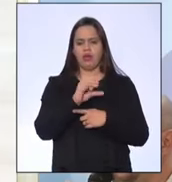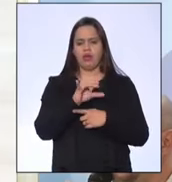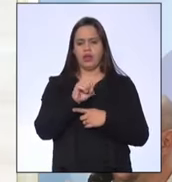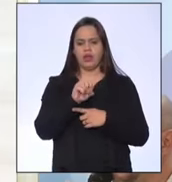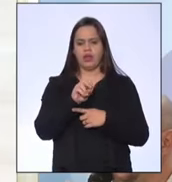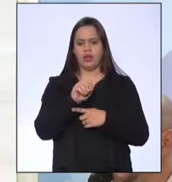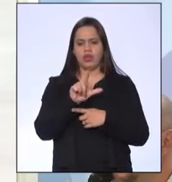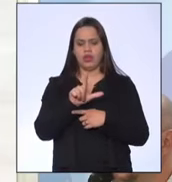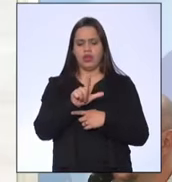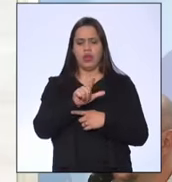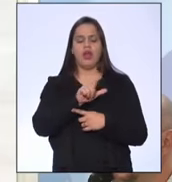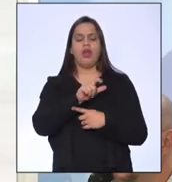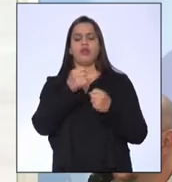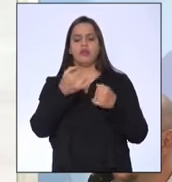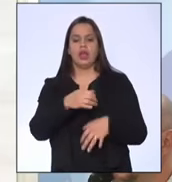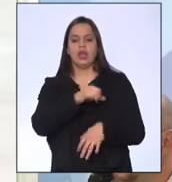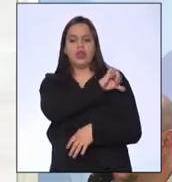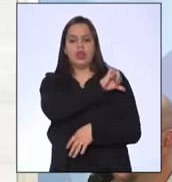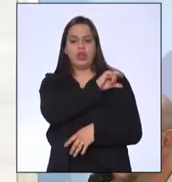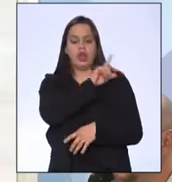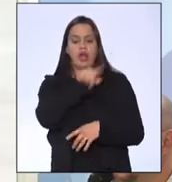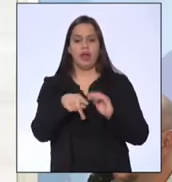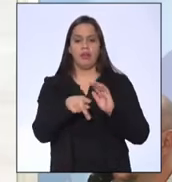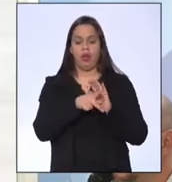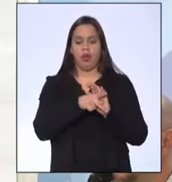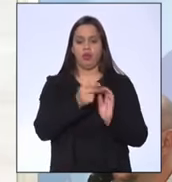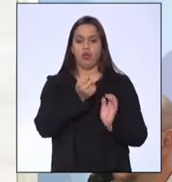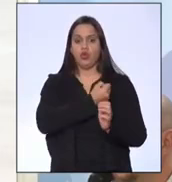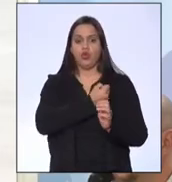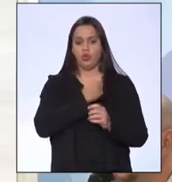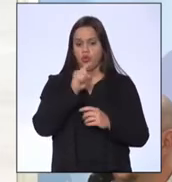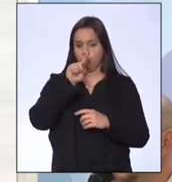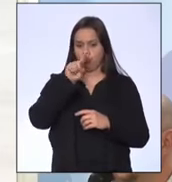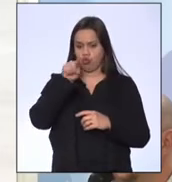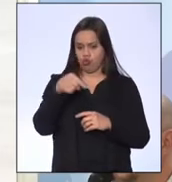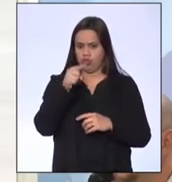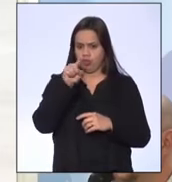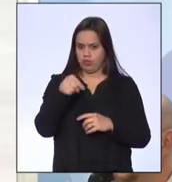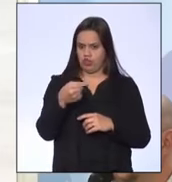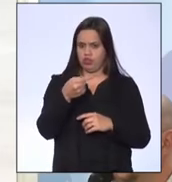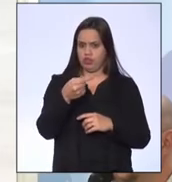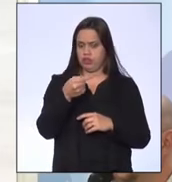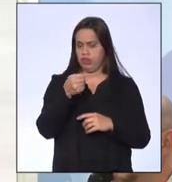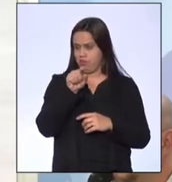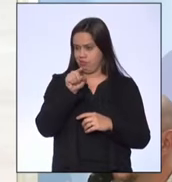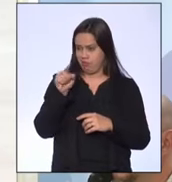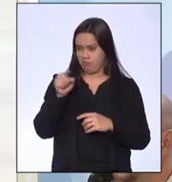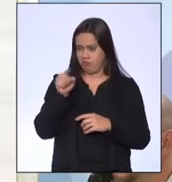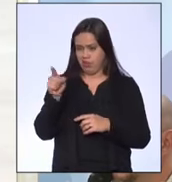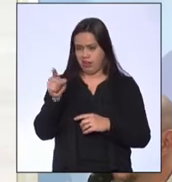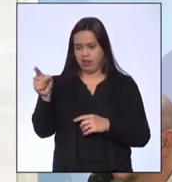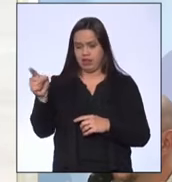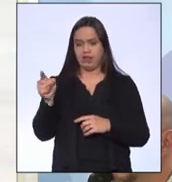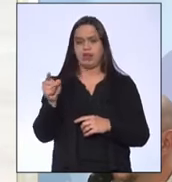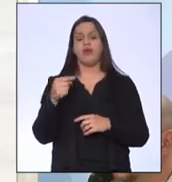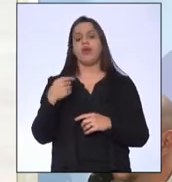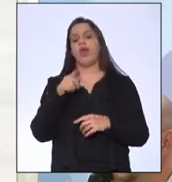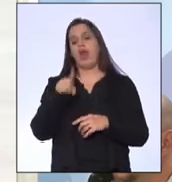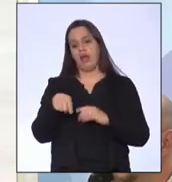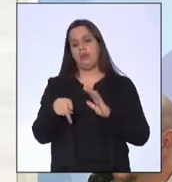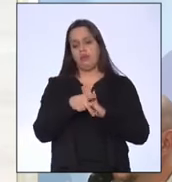eles que os números irracionais são números com dízimas, não periódicas. Inclusive, essa dízima é infinita. Mas vamos aqui comigo.